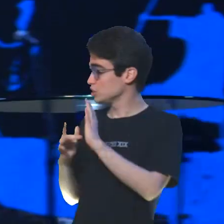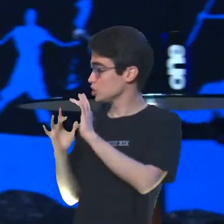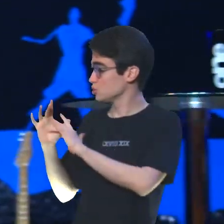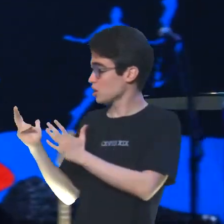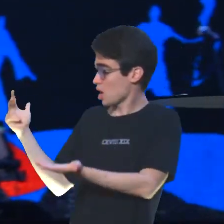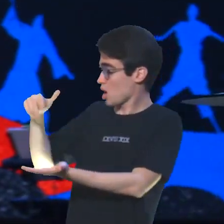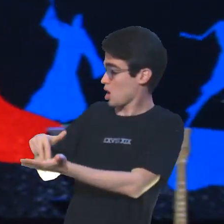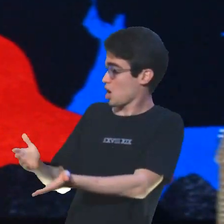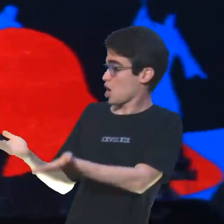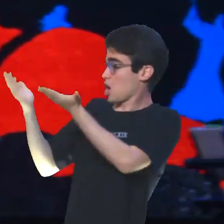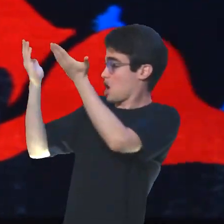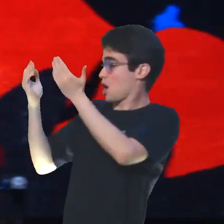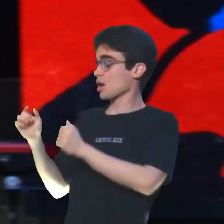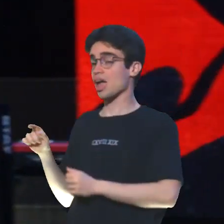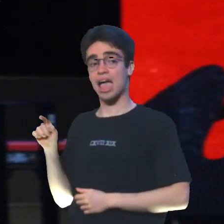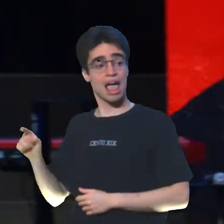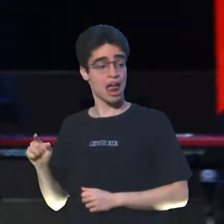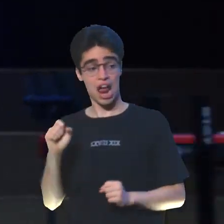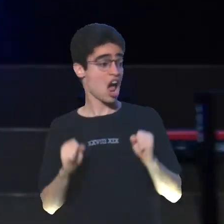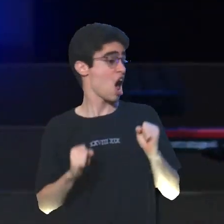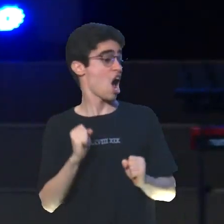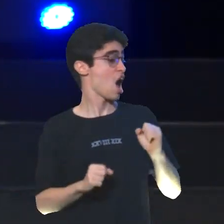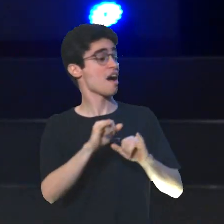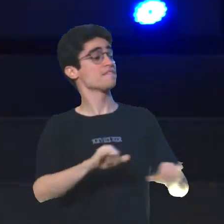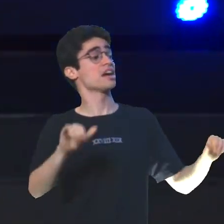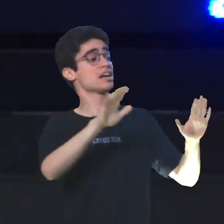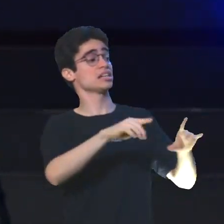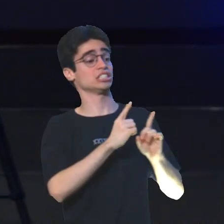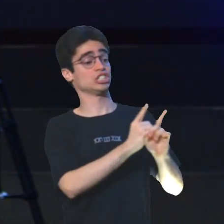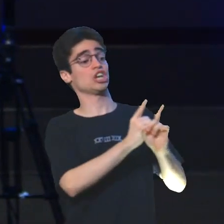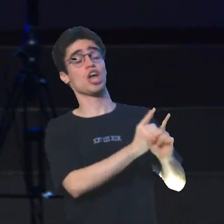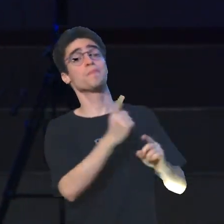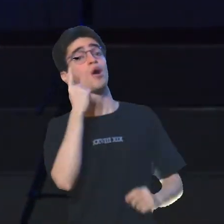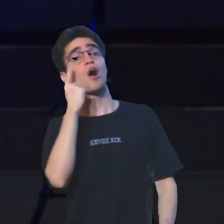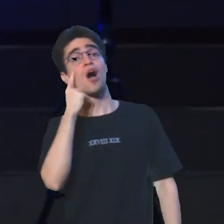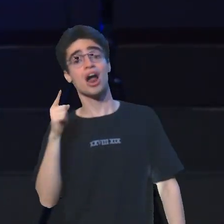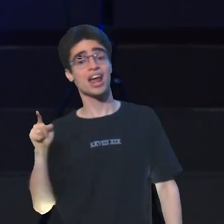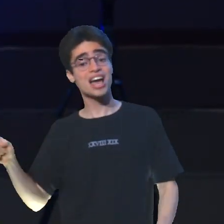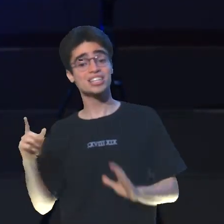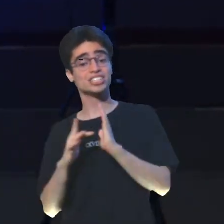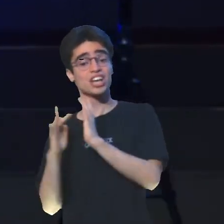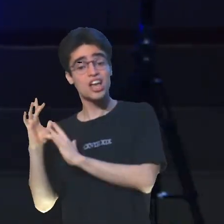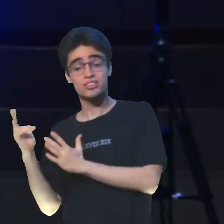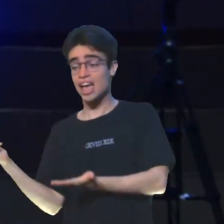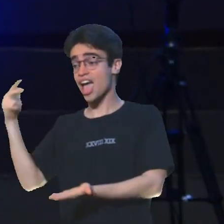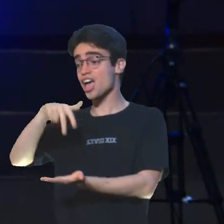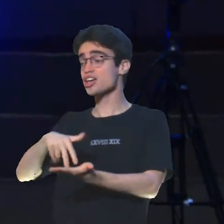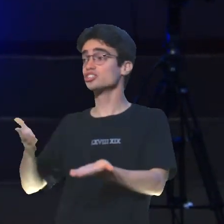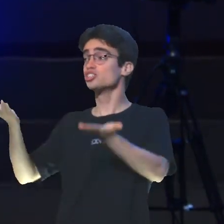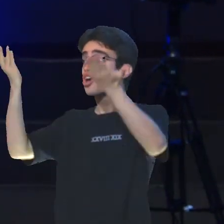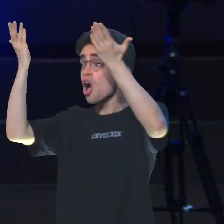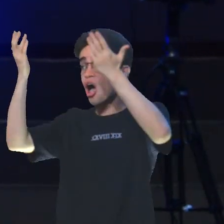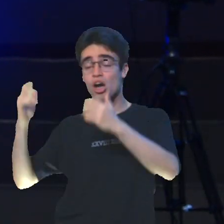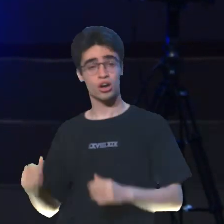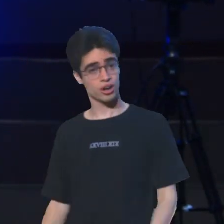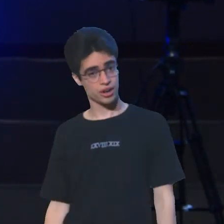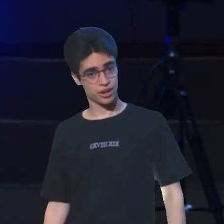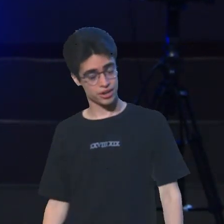e ela sai correndo em direção aos seus discípulos, falando: gente, Jesus ressuscitou.